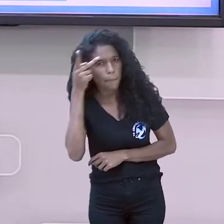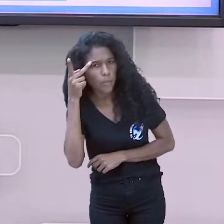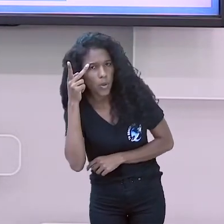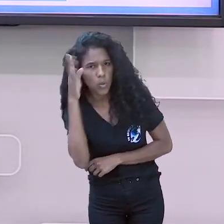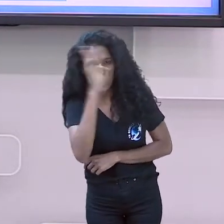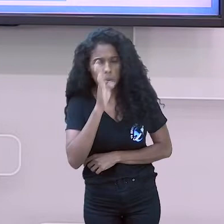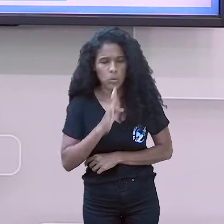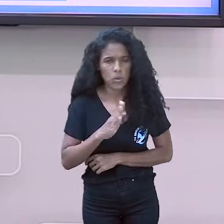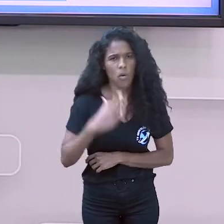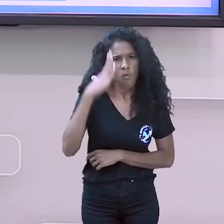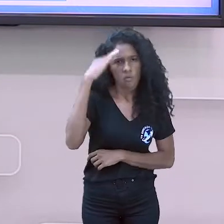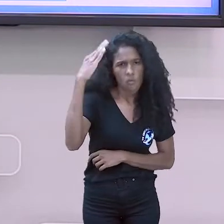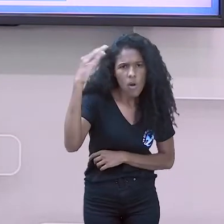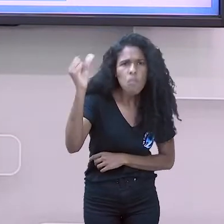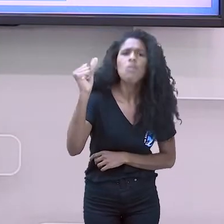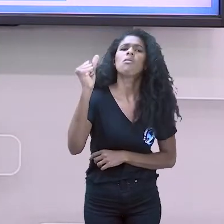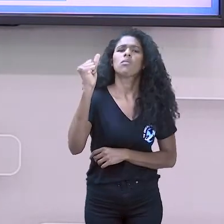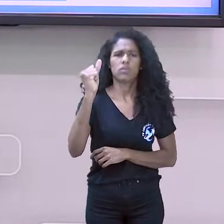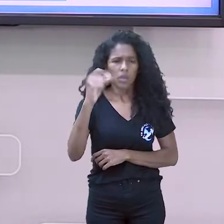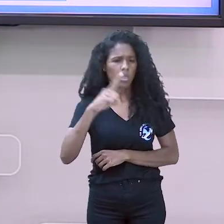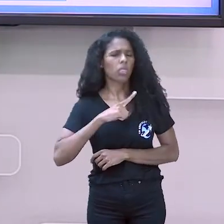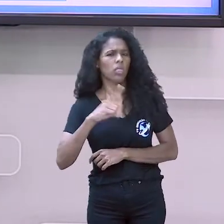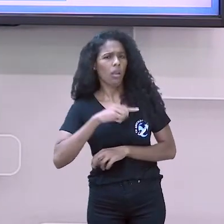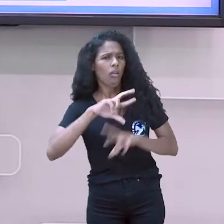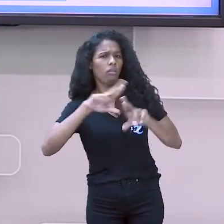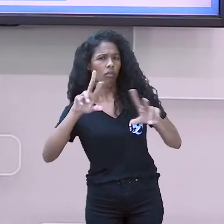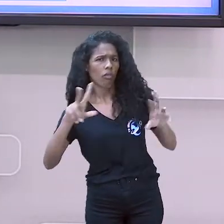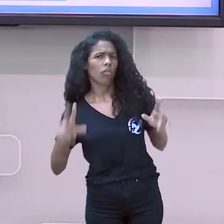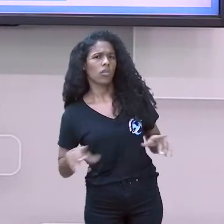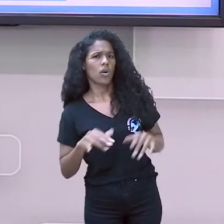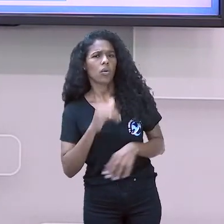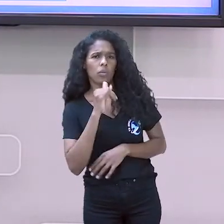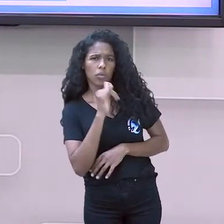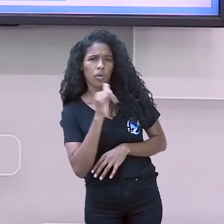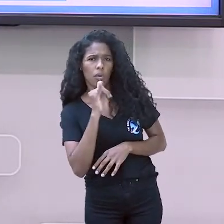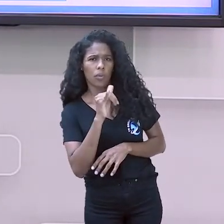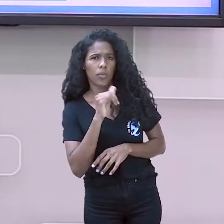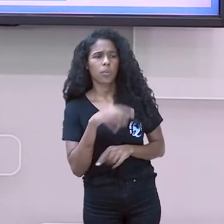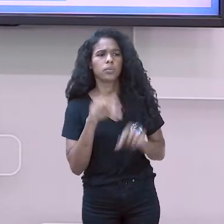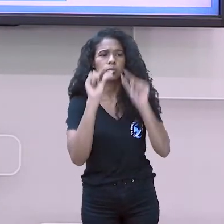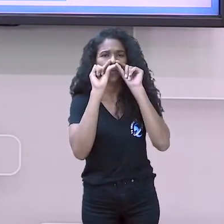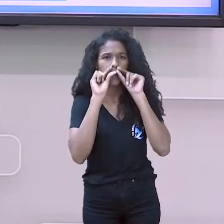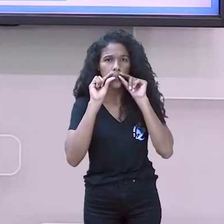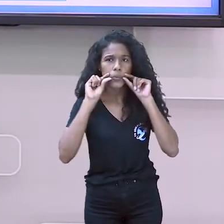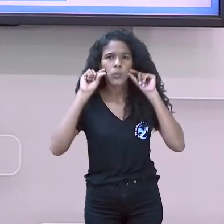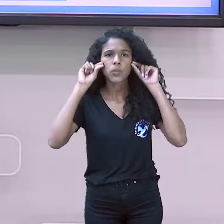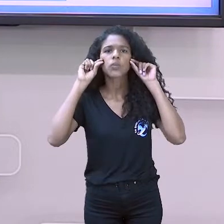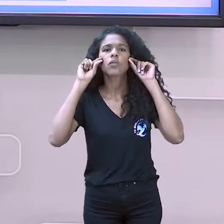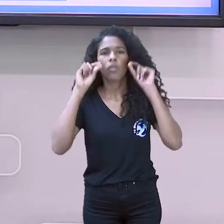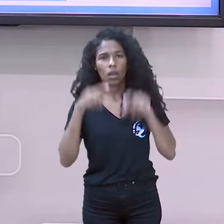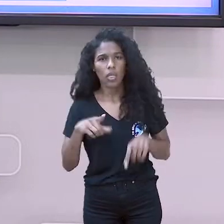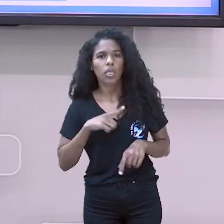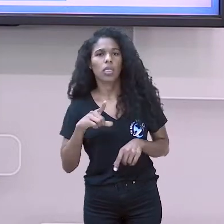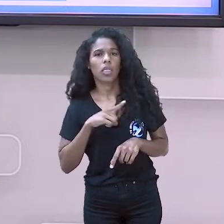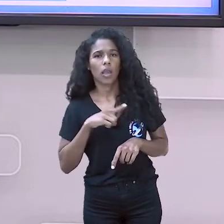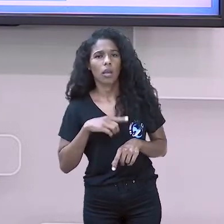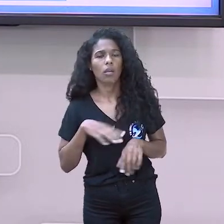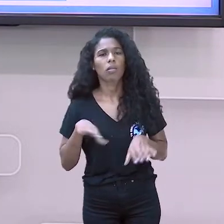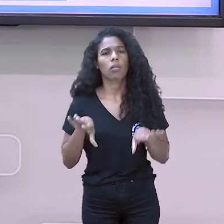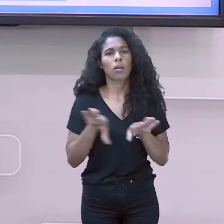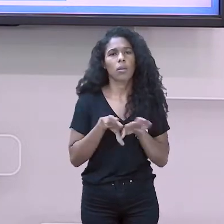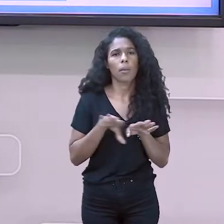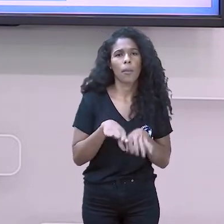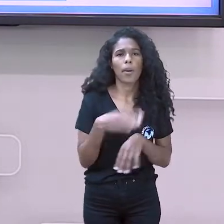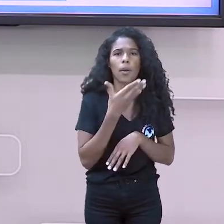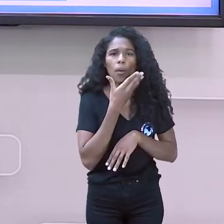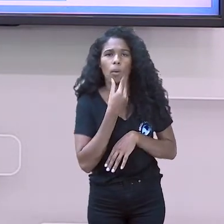nunca ouviu falar, por exemplo, de Carlos Drummond de Andrade? Ouviram falar? Monteiro Lobato,